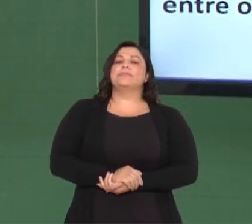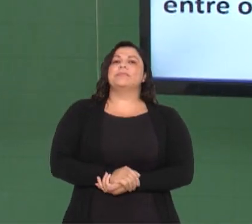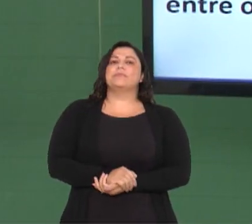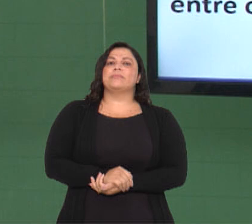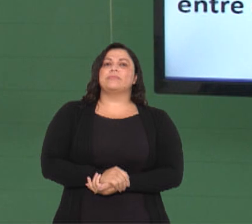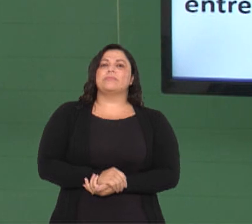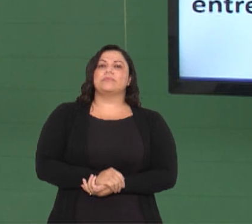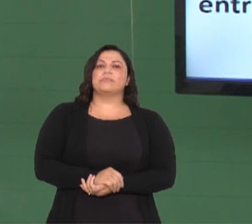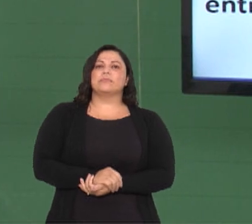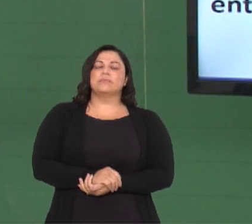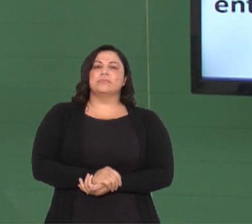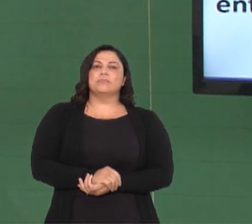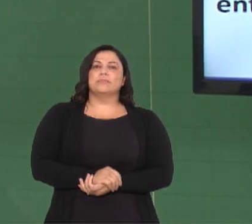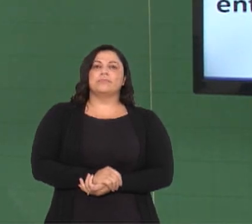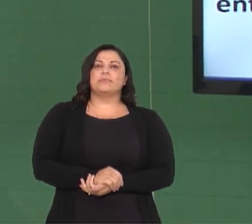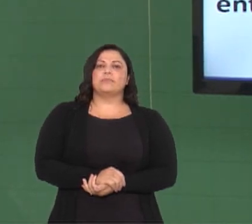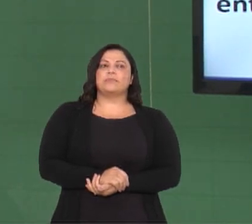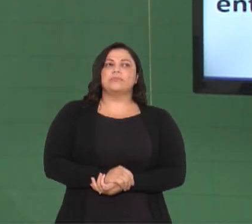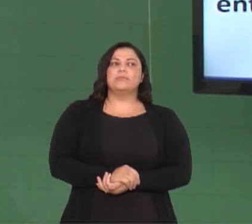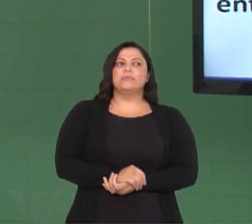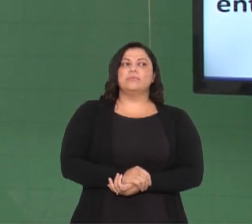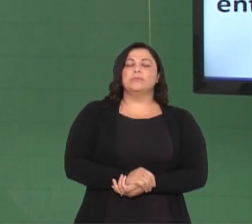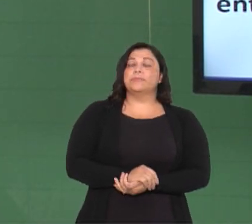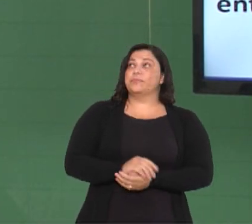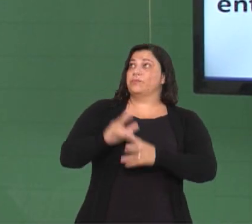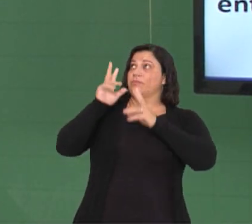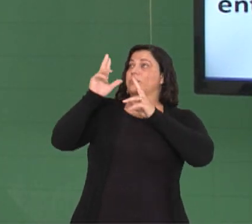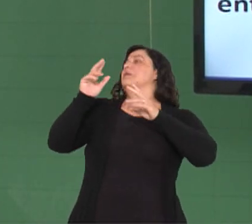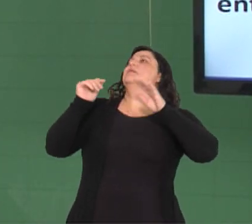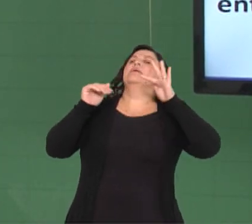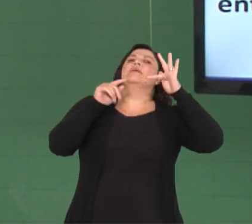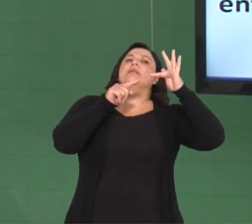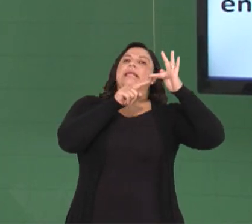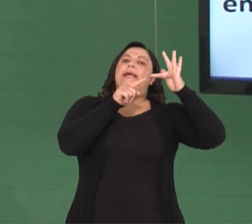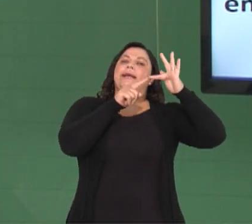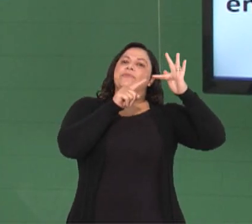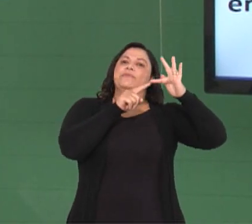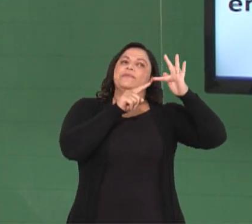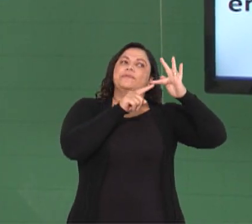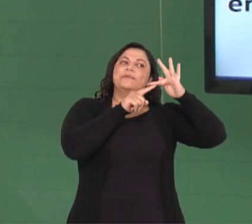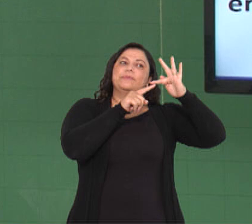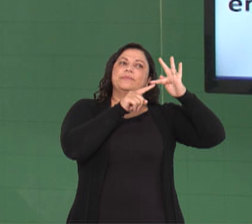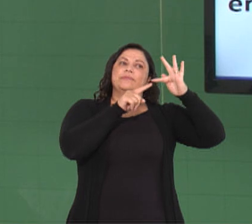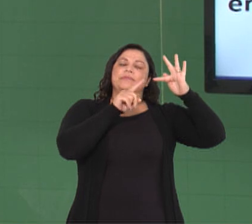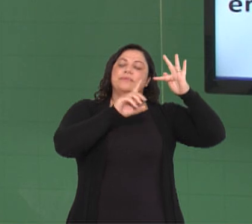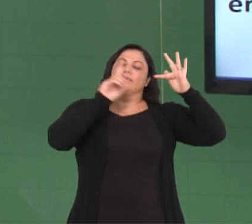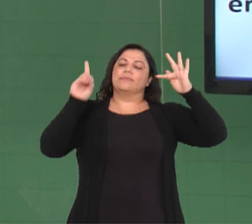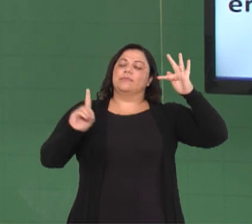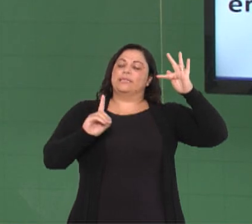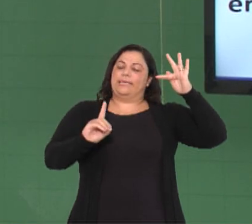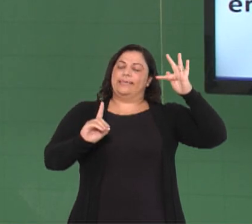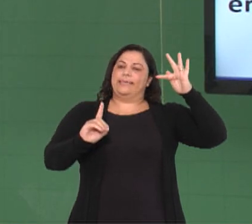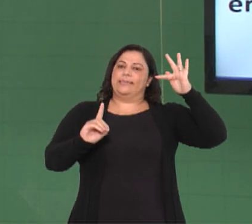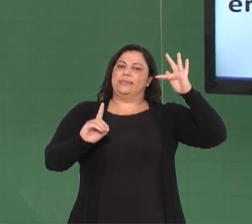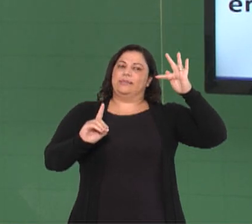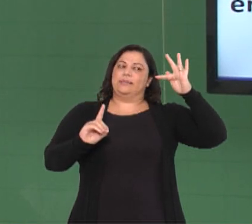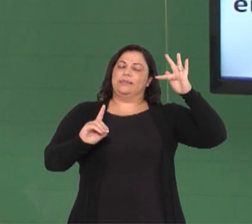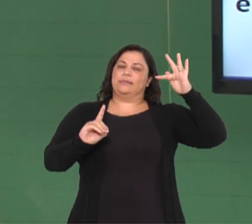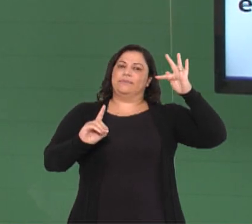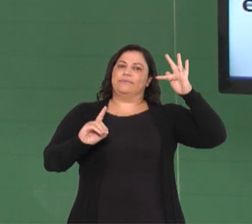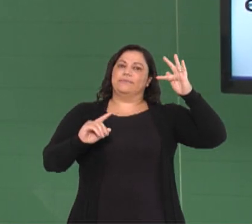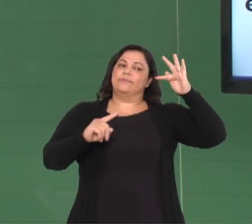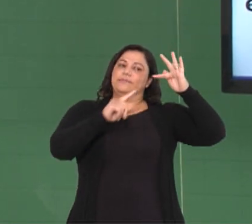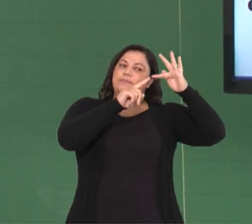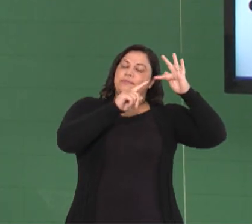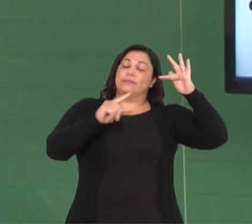Veja que a força, quando a distância entre as cargas é D, a força vale F. Essa seria o que eu vou chamar aqui de